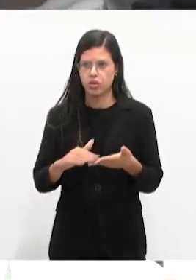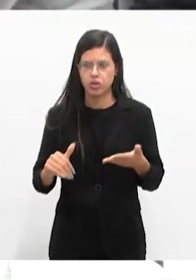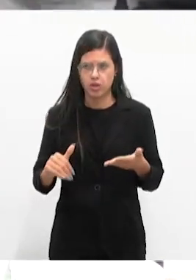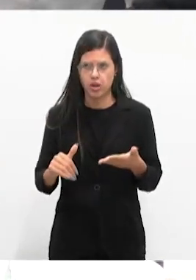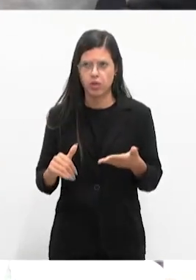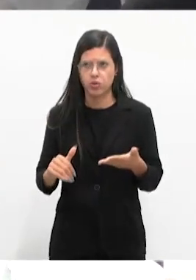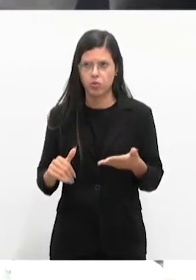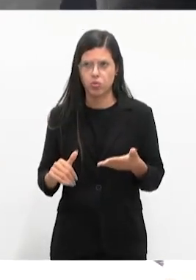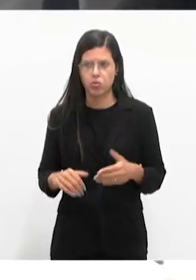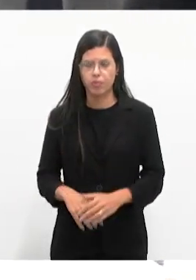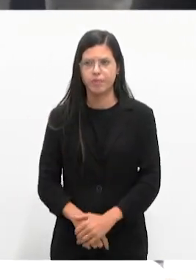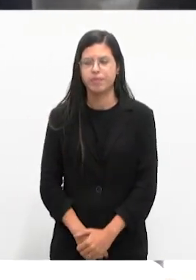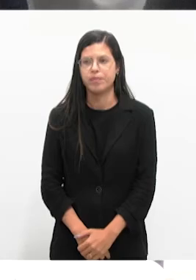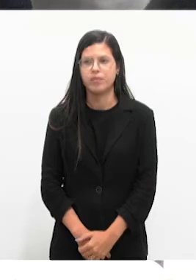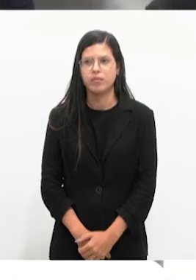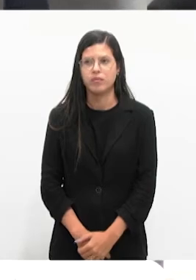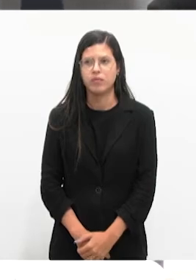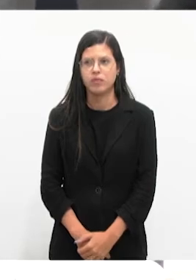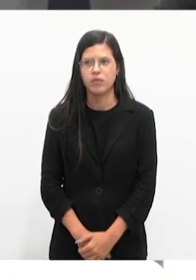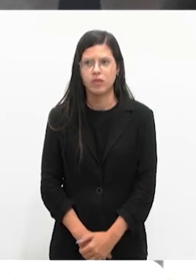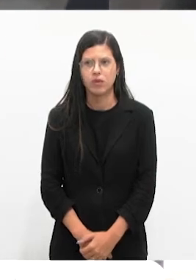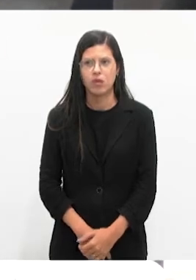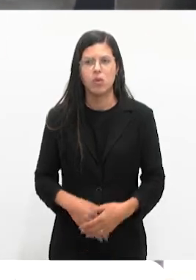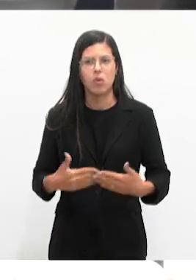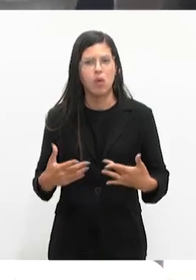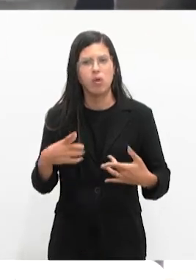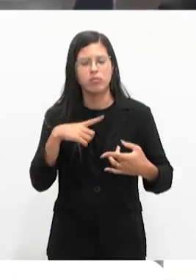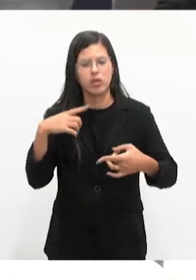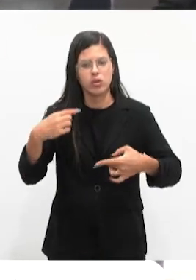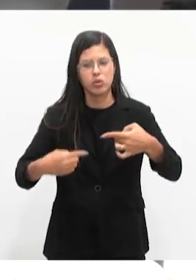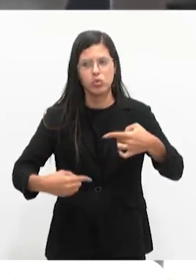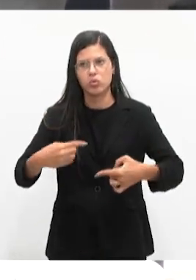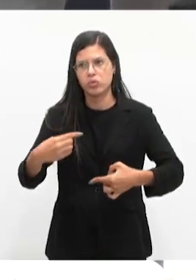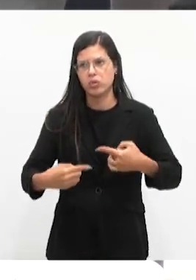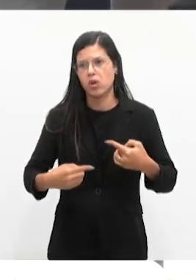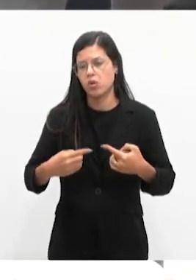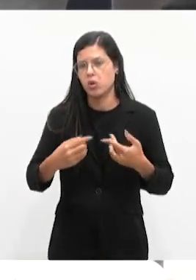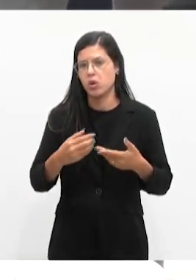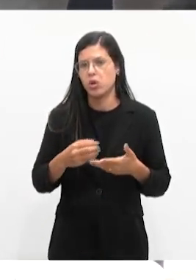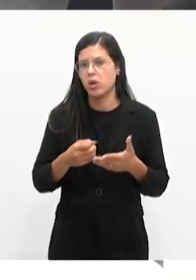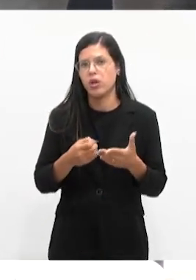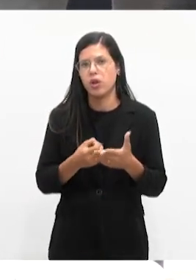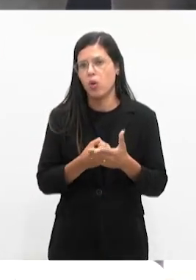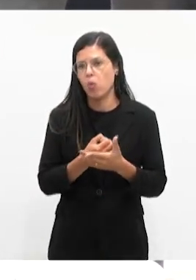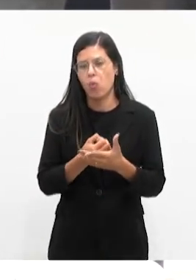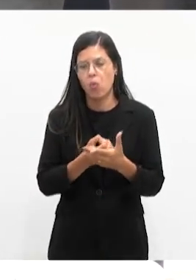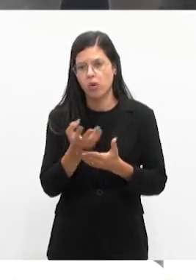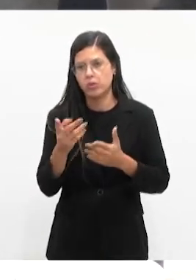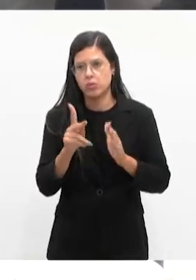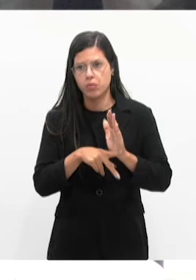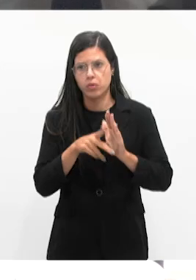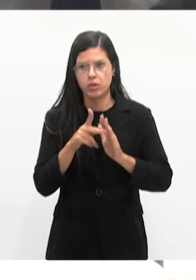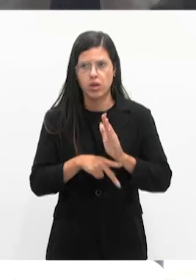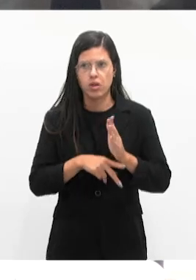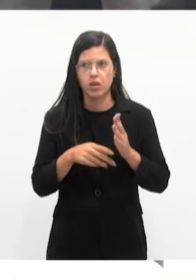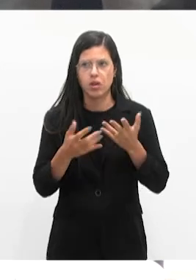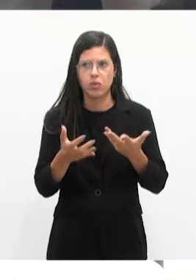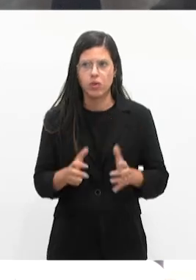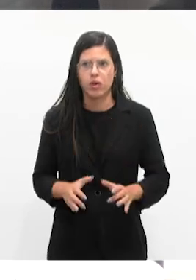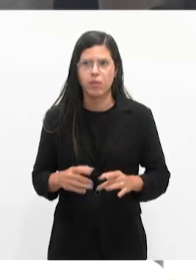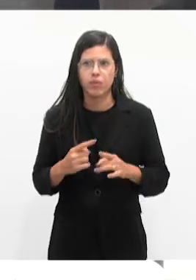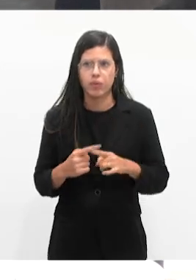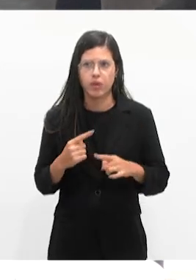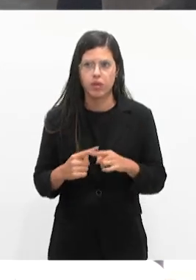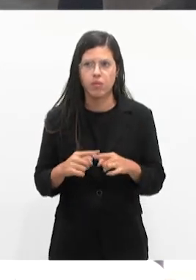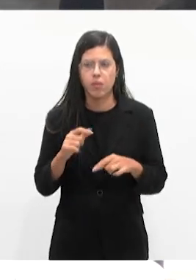quais que há discussão e quais que ele não admite. Perfeito. Porque na hora de se reunir com a gente, isso ajuda muito.